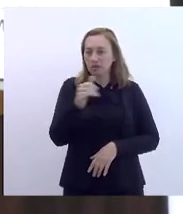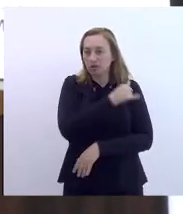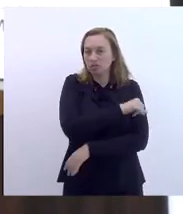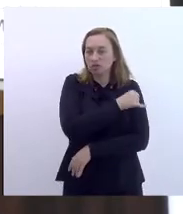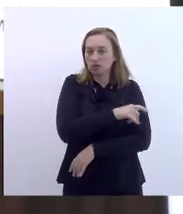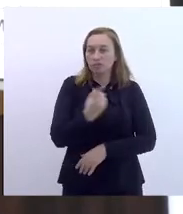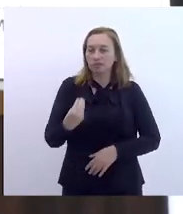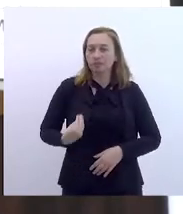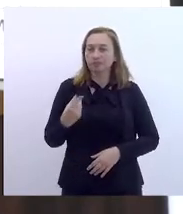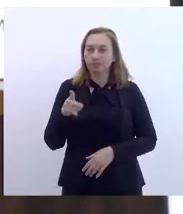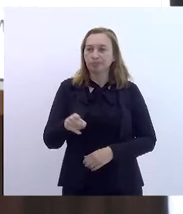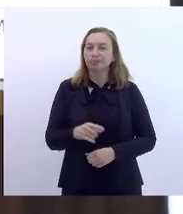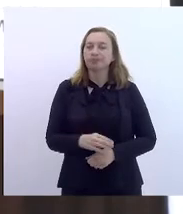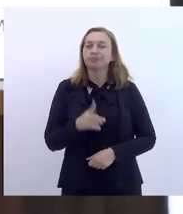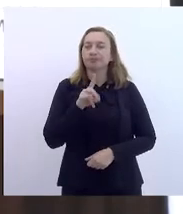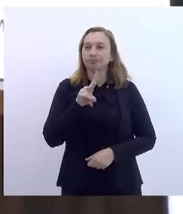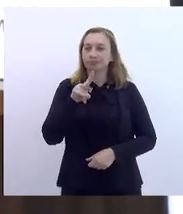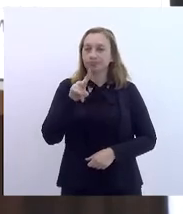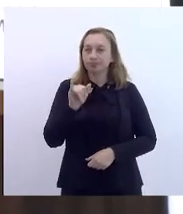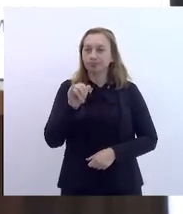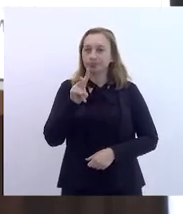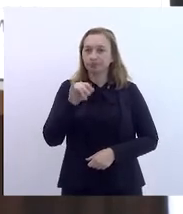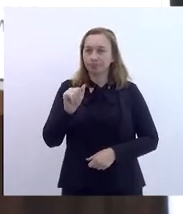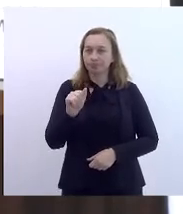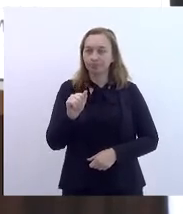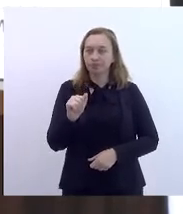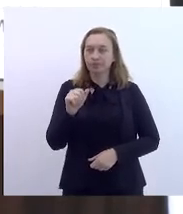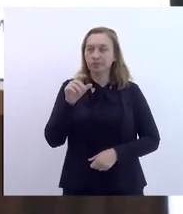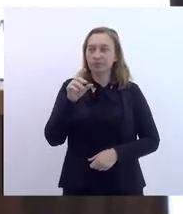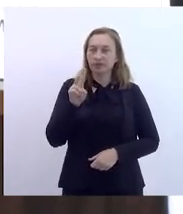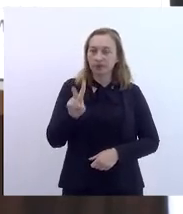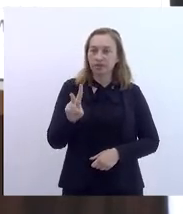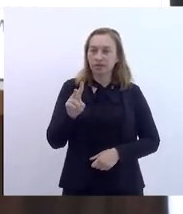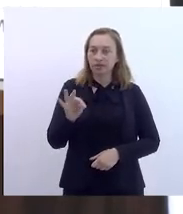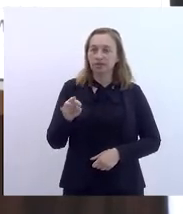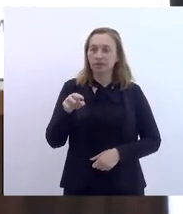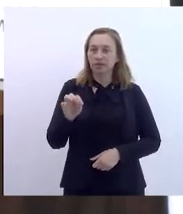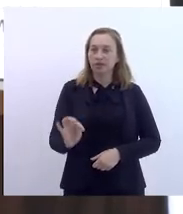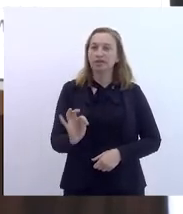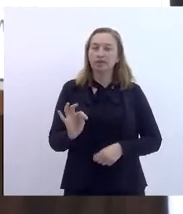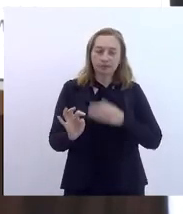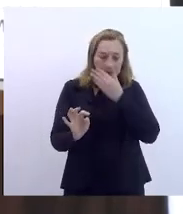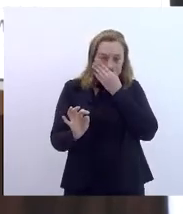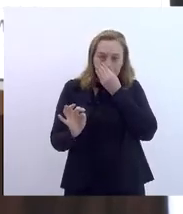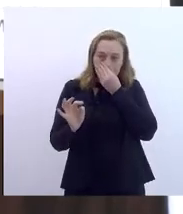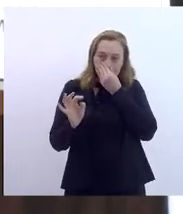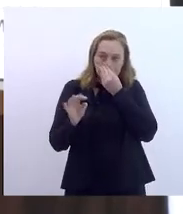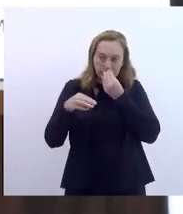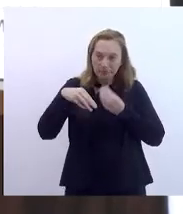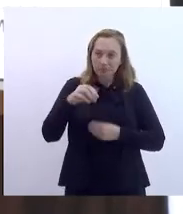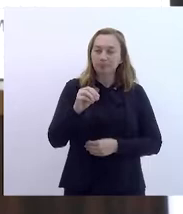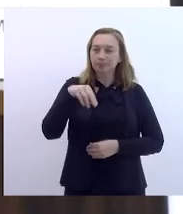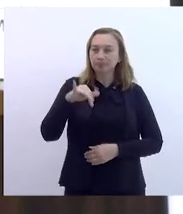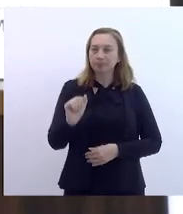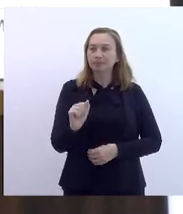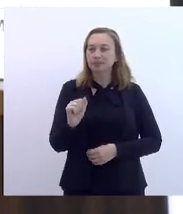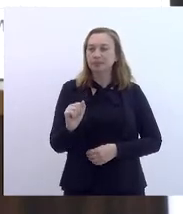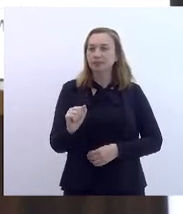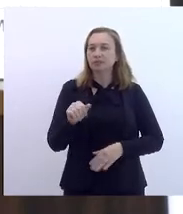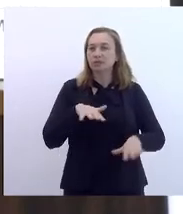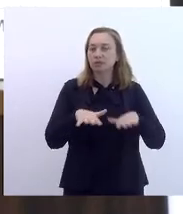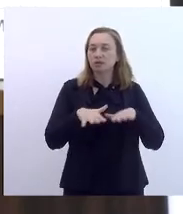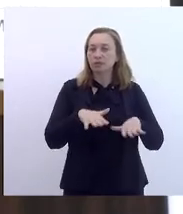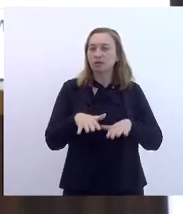aí Viviane Nascimento da TVT Mônica Cunha do movimento